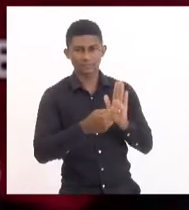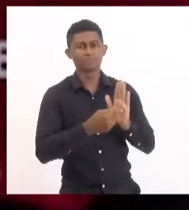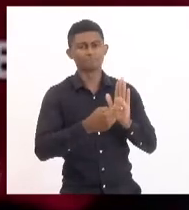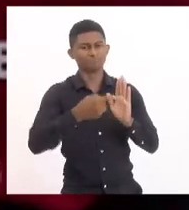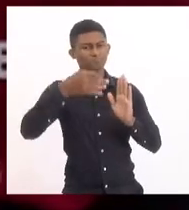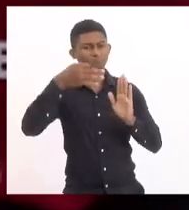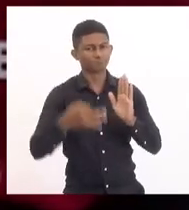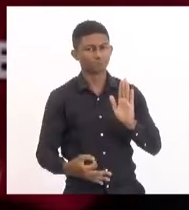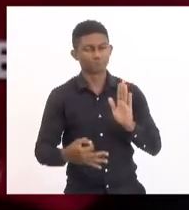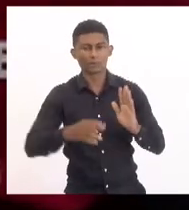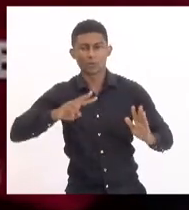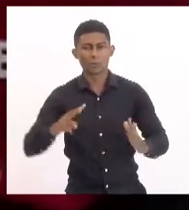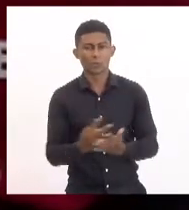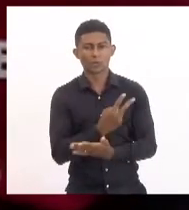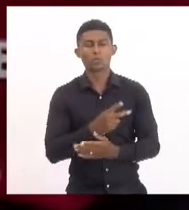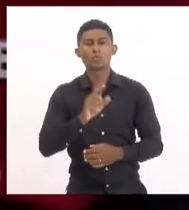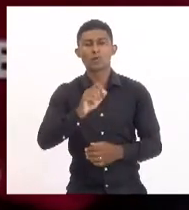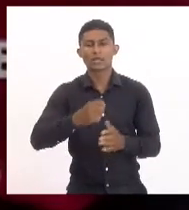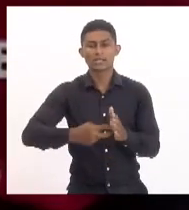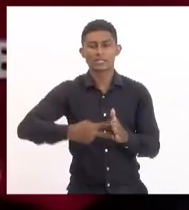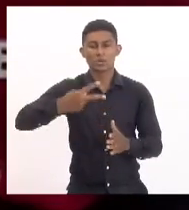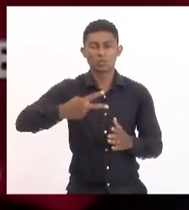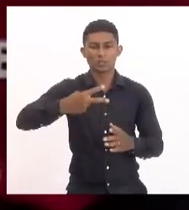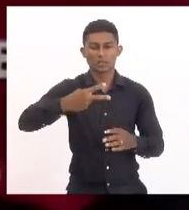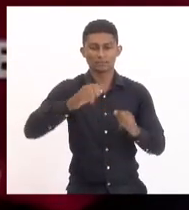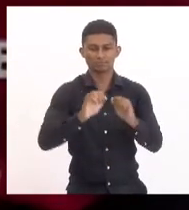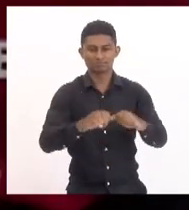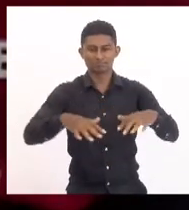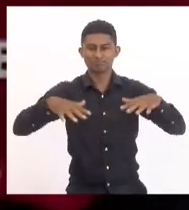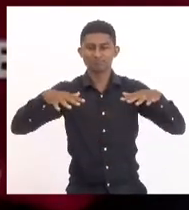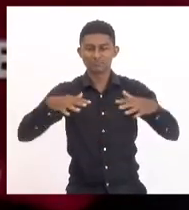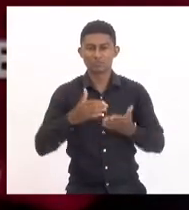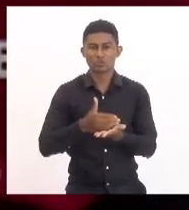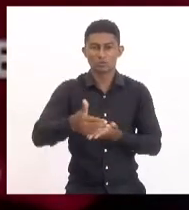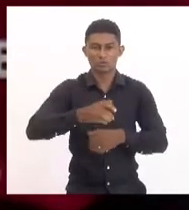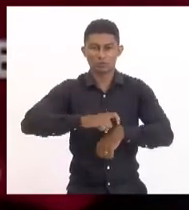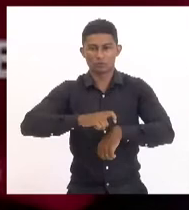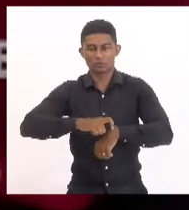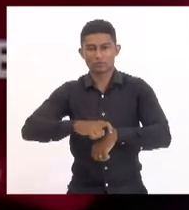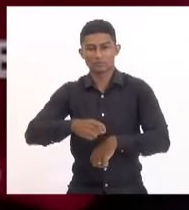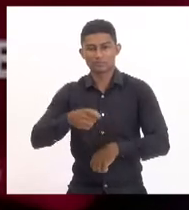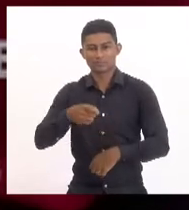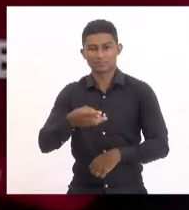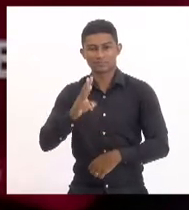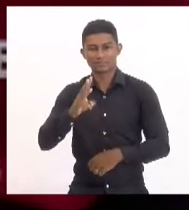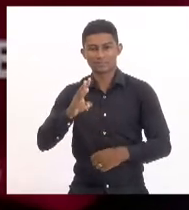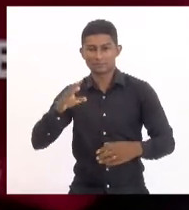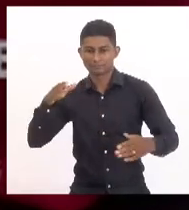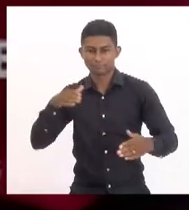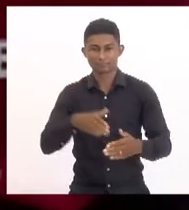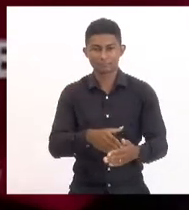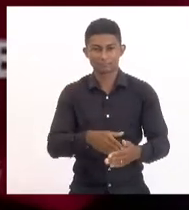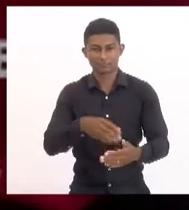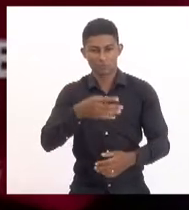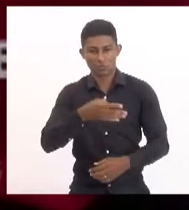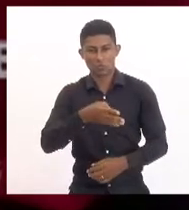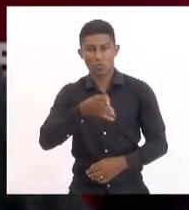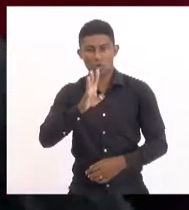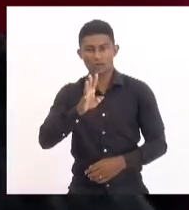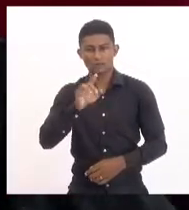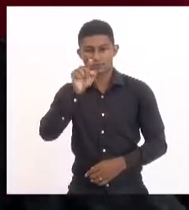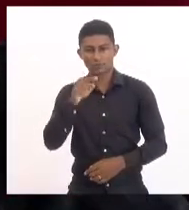exatidão o ocorrido na segunda sessão ordinária, que iniciada às 15 horas, encerrou-se às 16 horas e 48